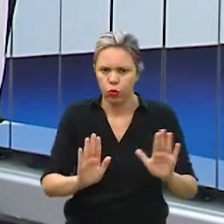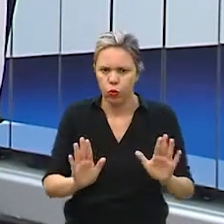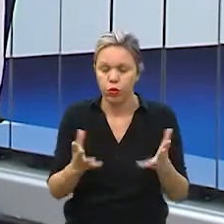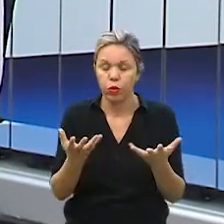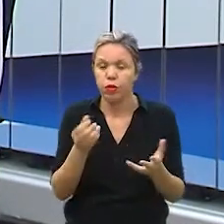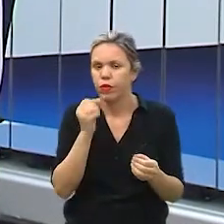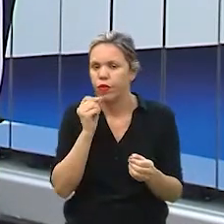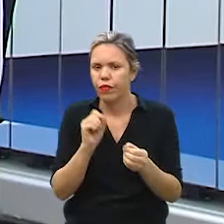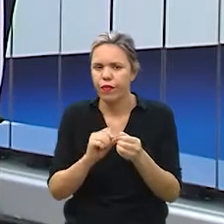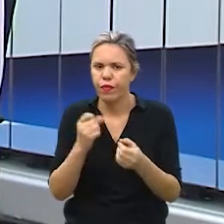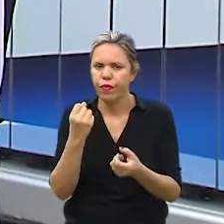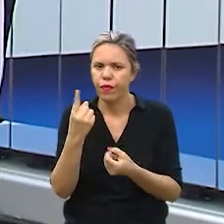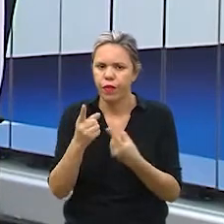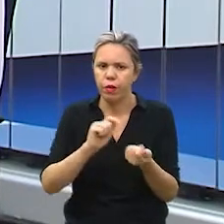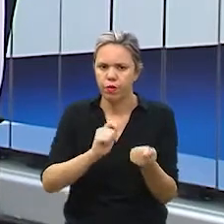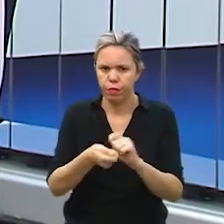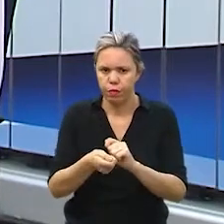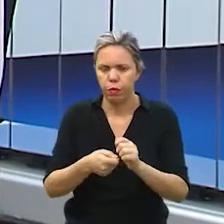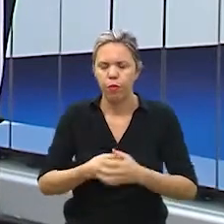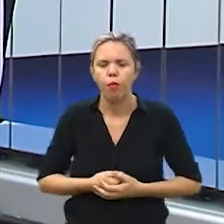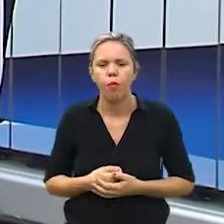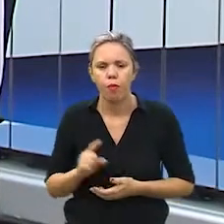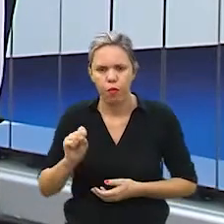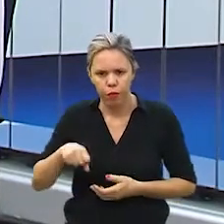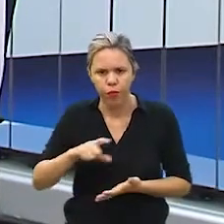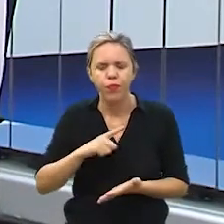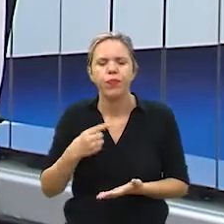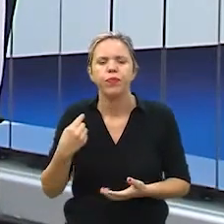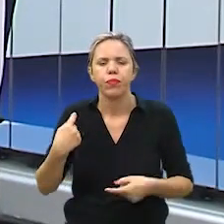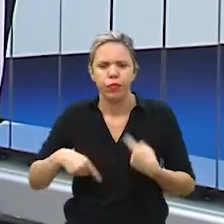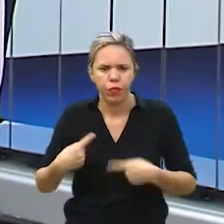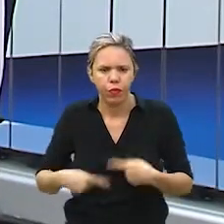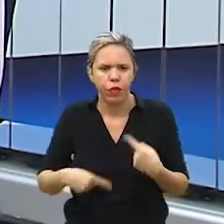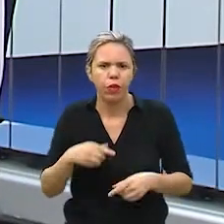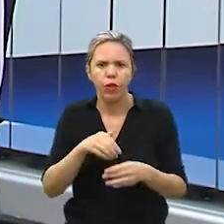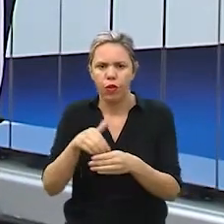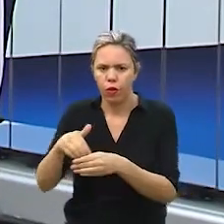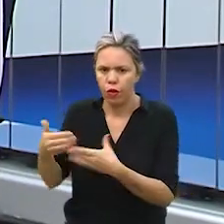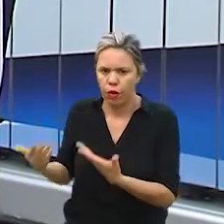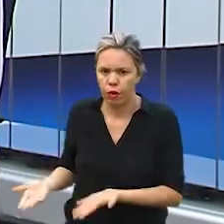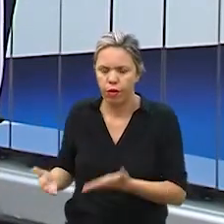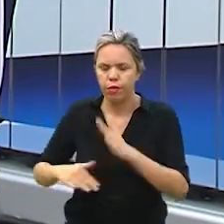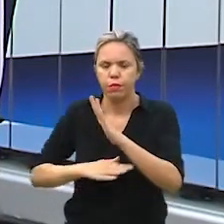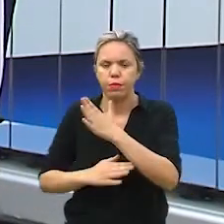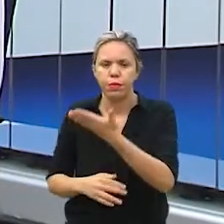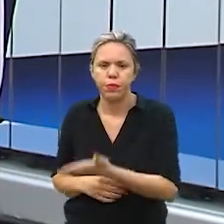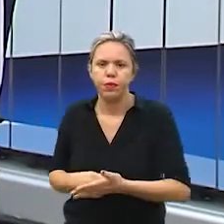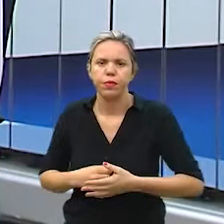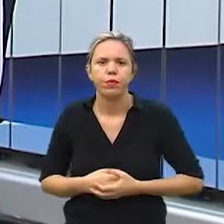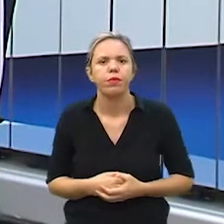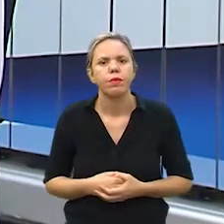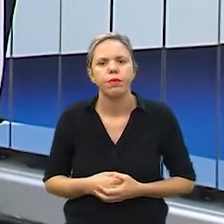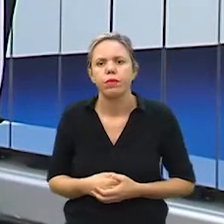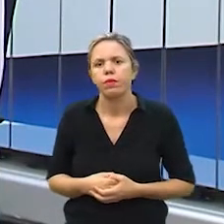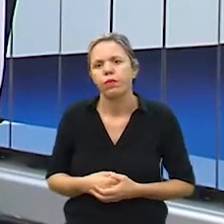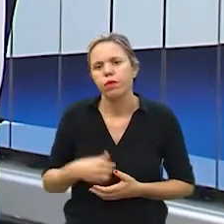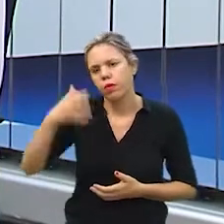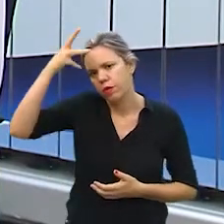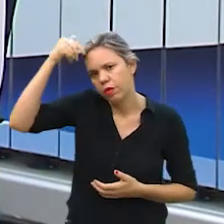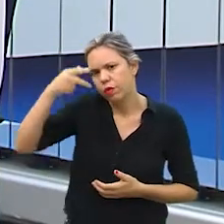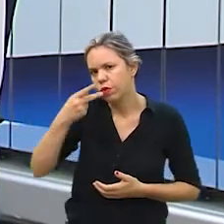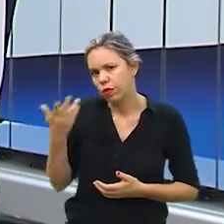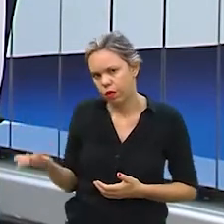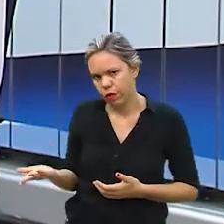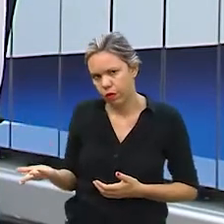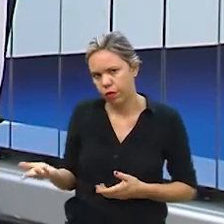fazer alguma adaptação. Isso existe uma discussão e uma votação aqui no Legislativo, além do que o Rodrigo da